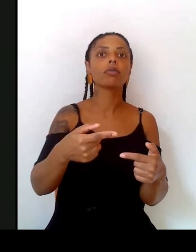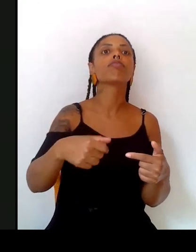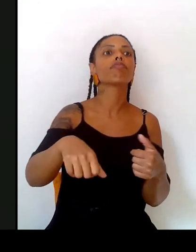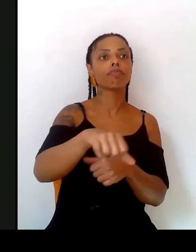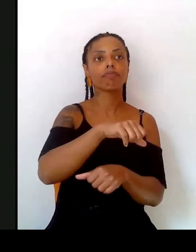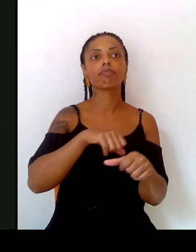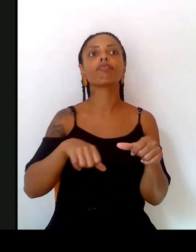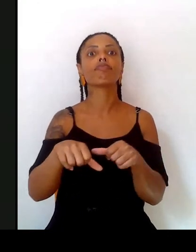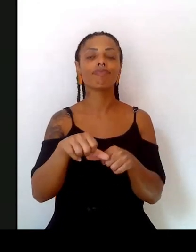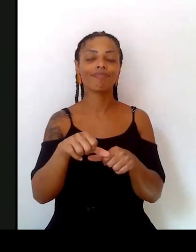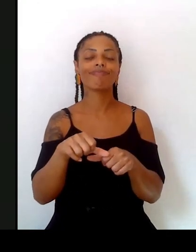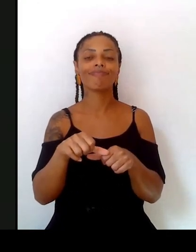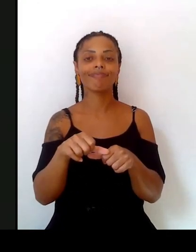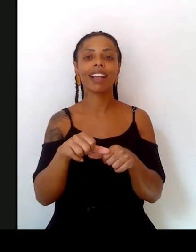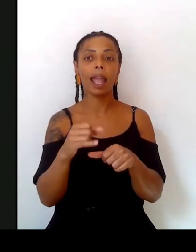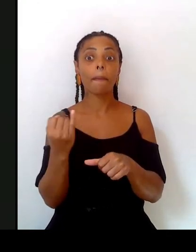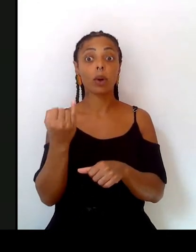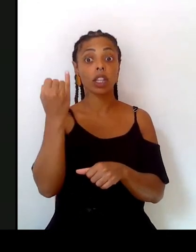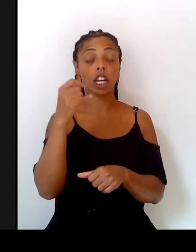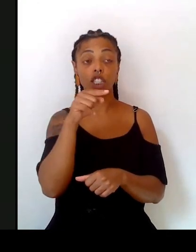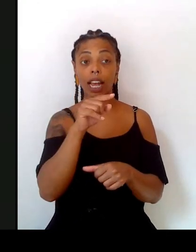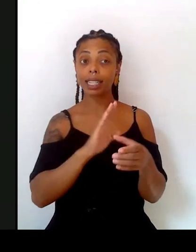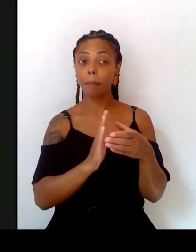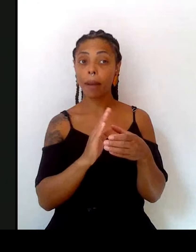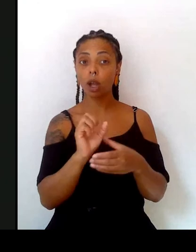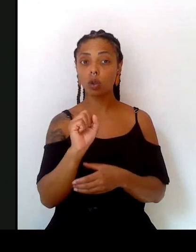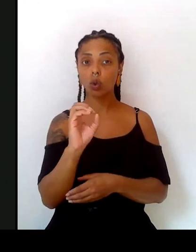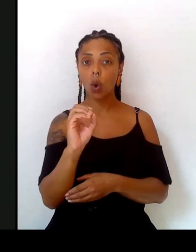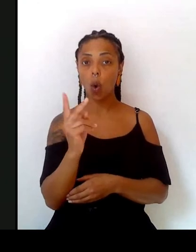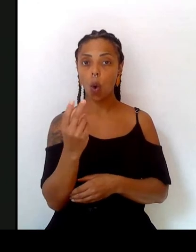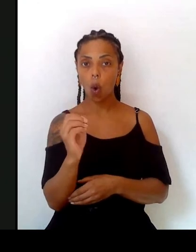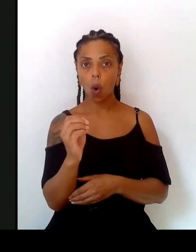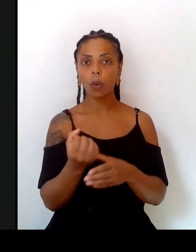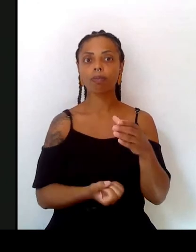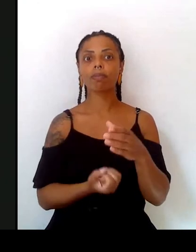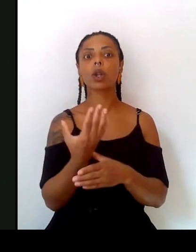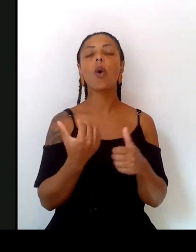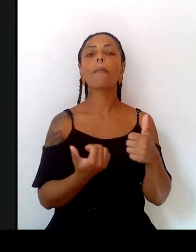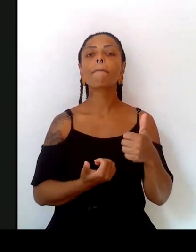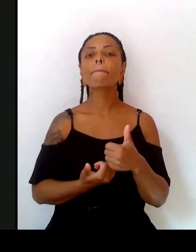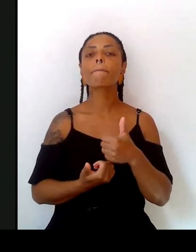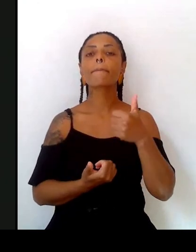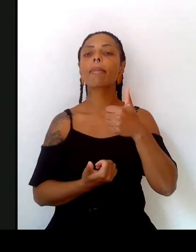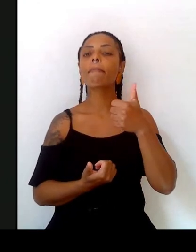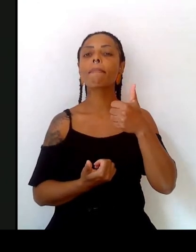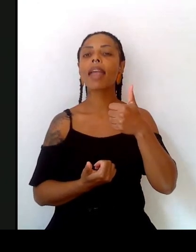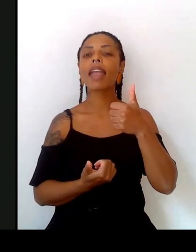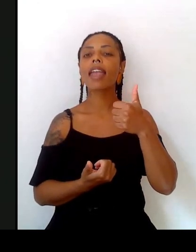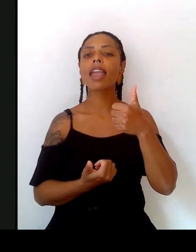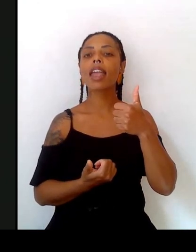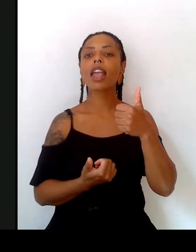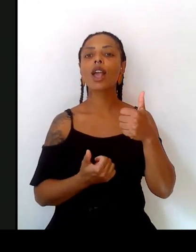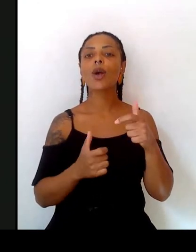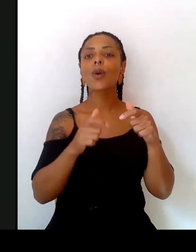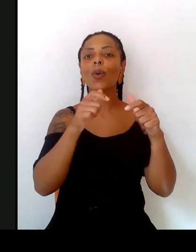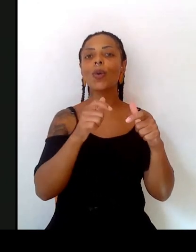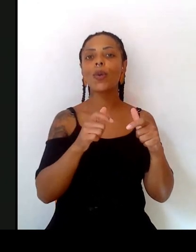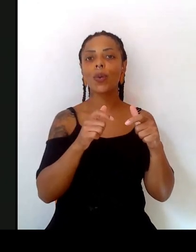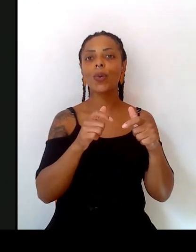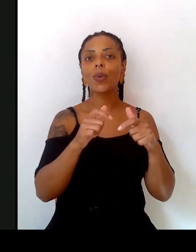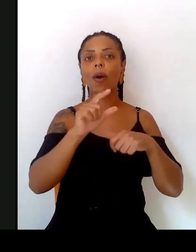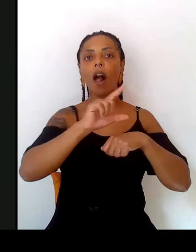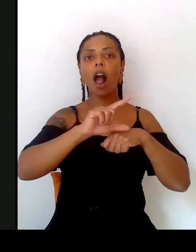no bairro do sorro abriu o primeiro a primeira cafeteria que servia café